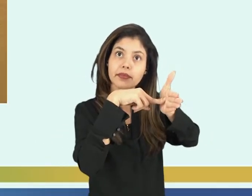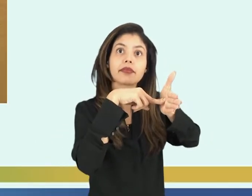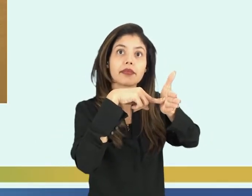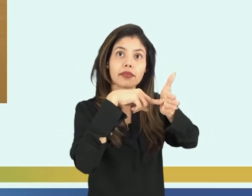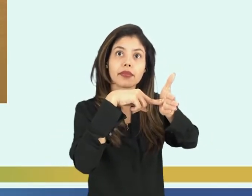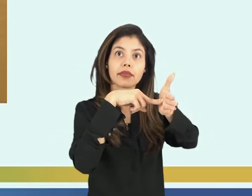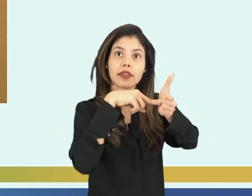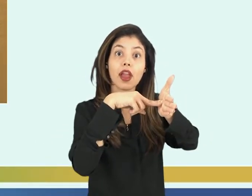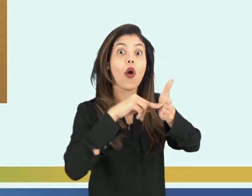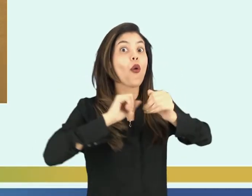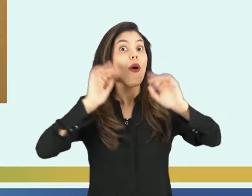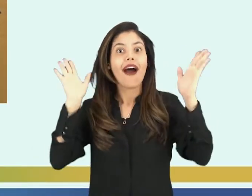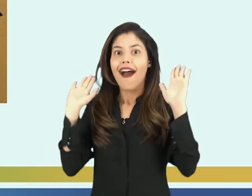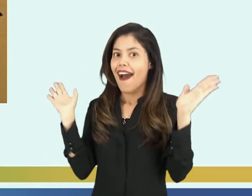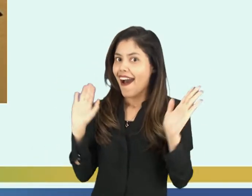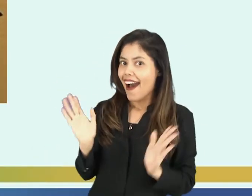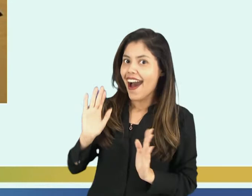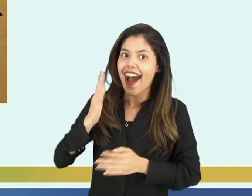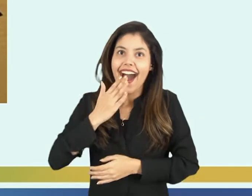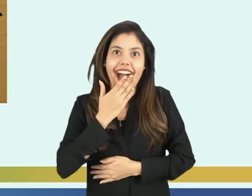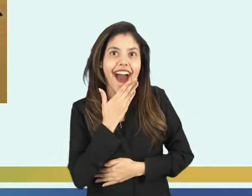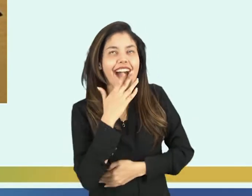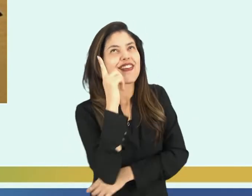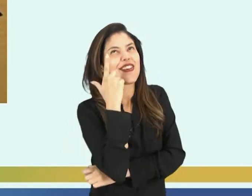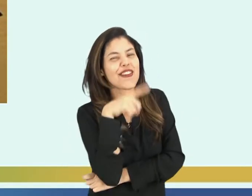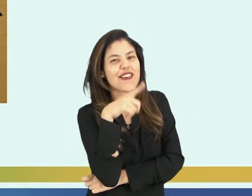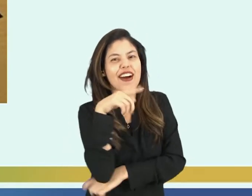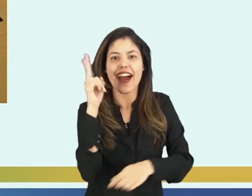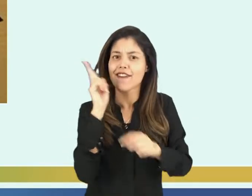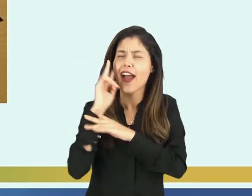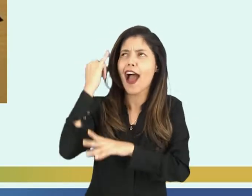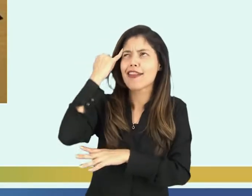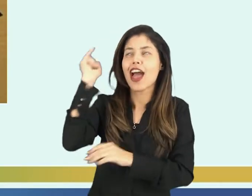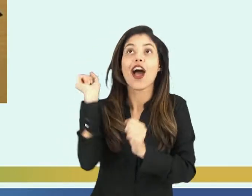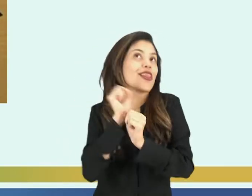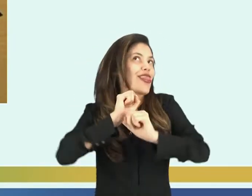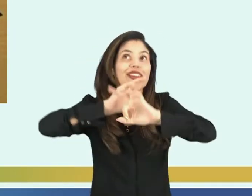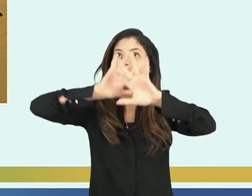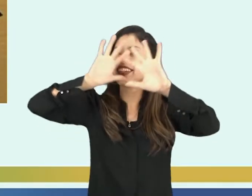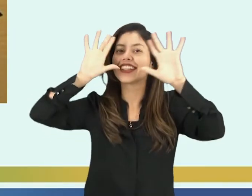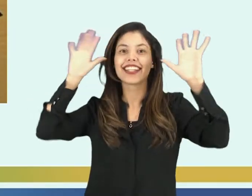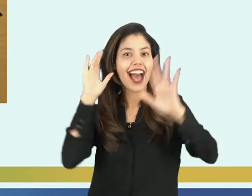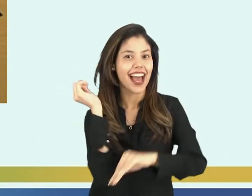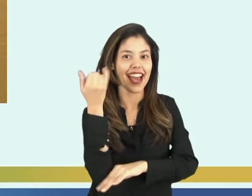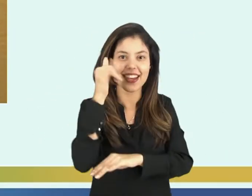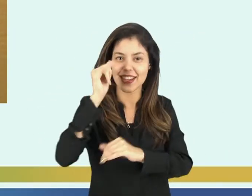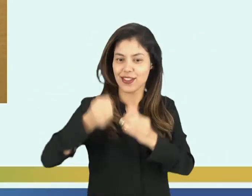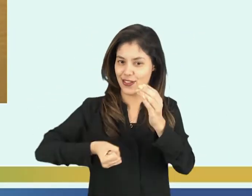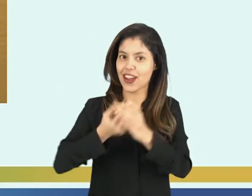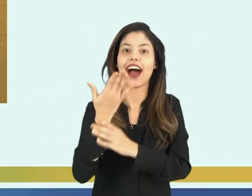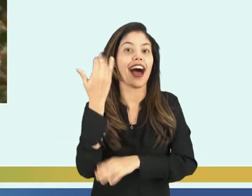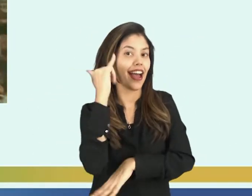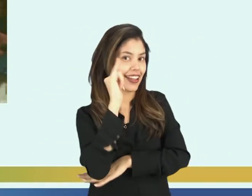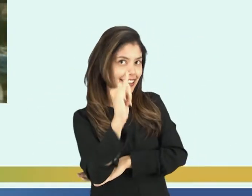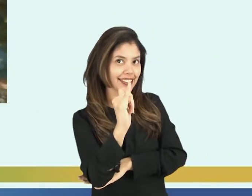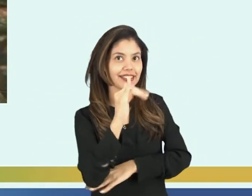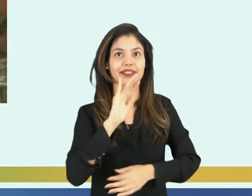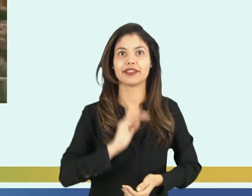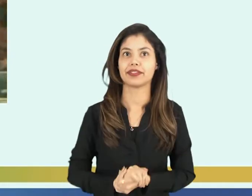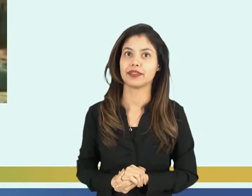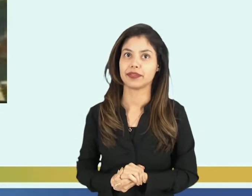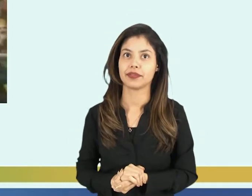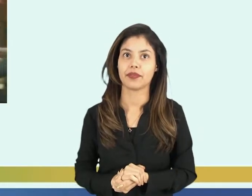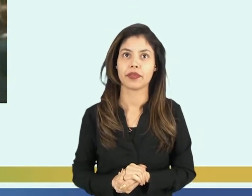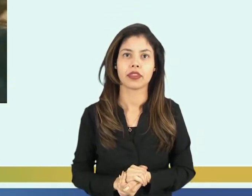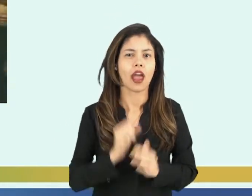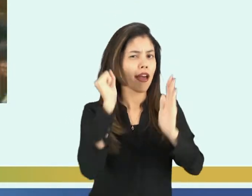tomada. Uau! De onde será que veio essa ideia luminosa de inventar a luz elétrica?